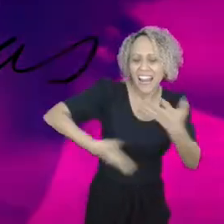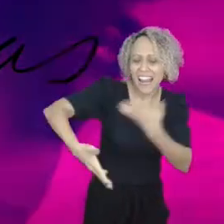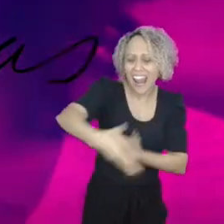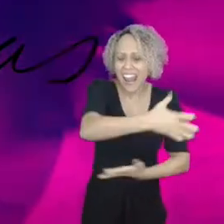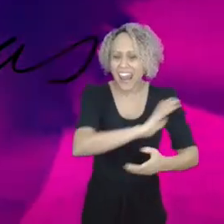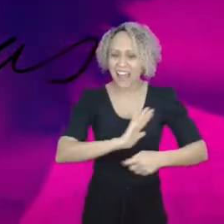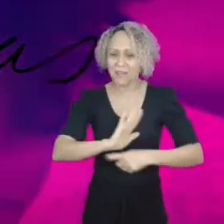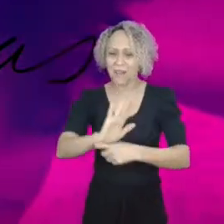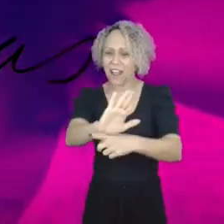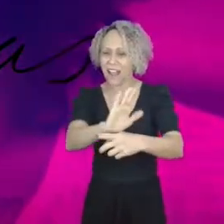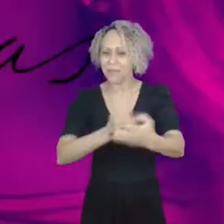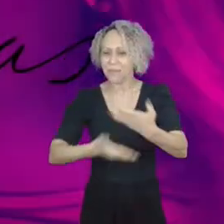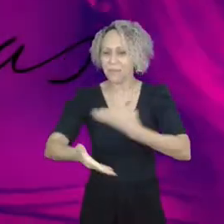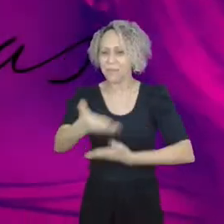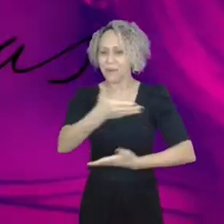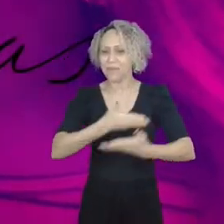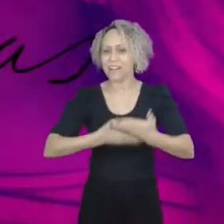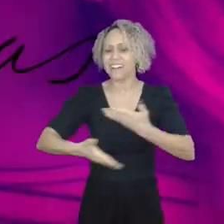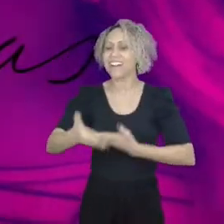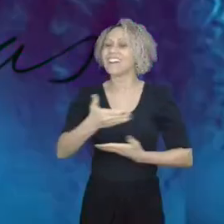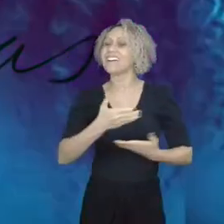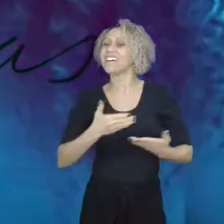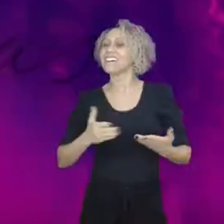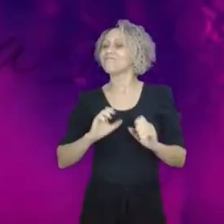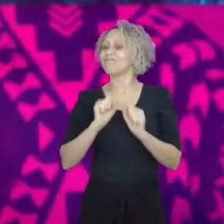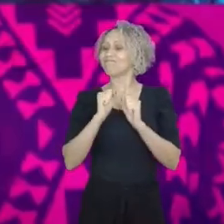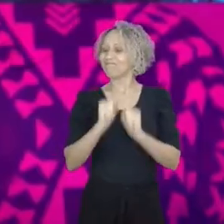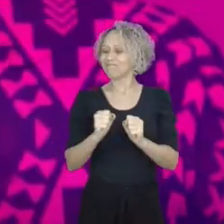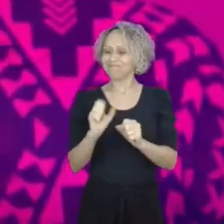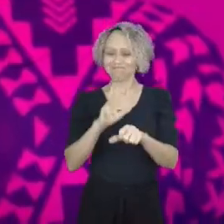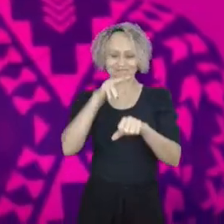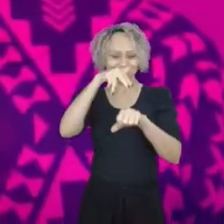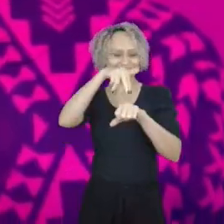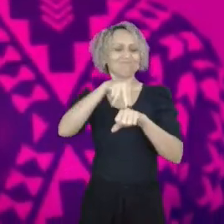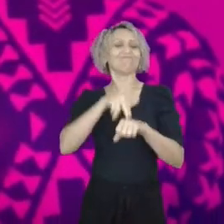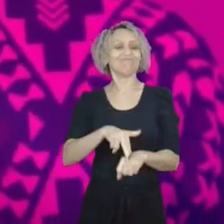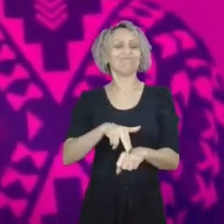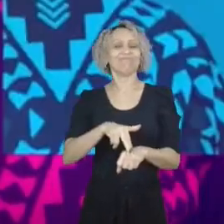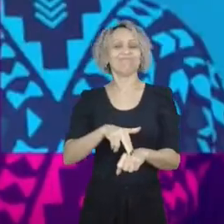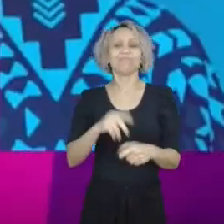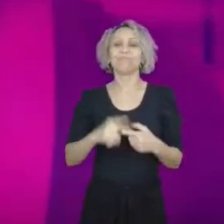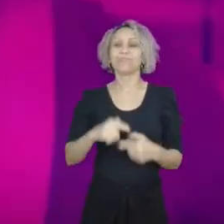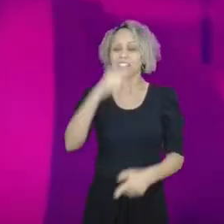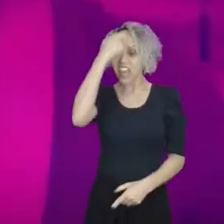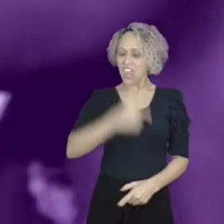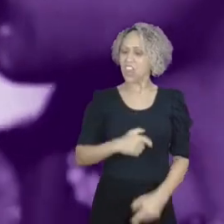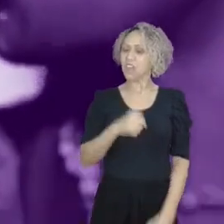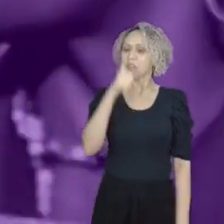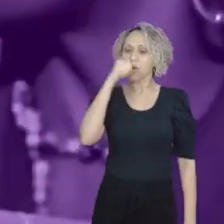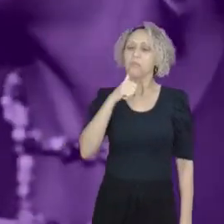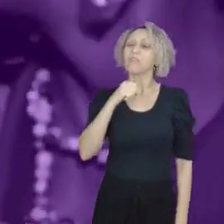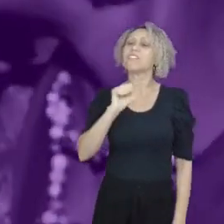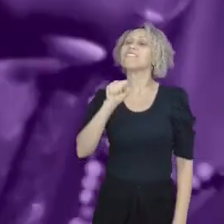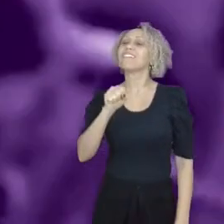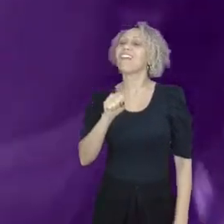poder. Porque eu sou mulher